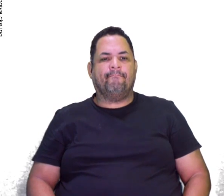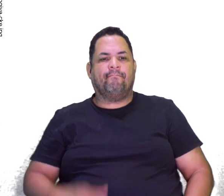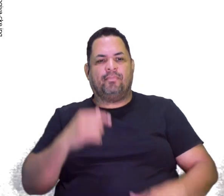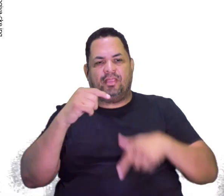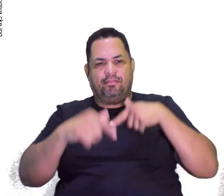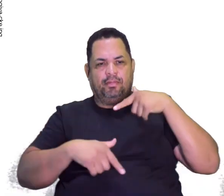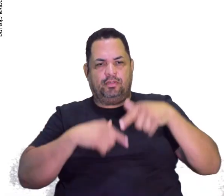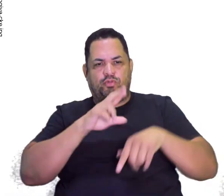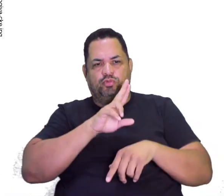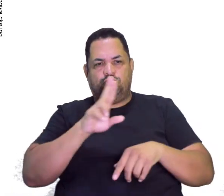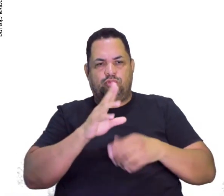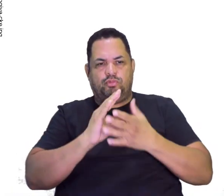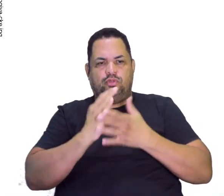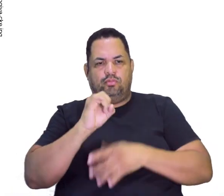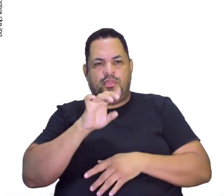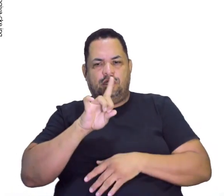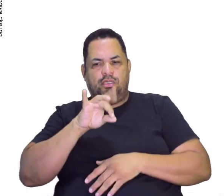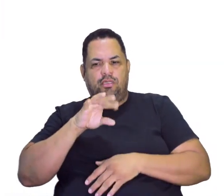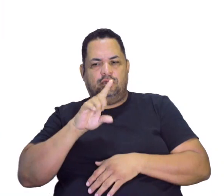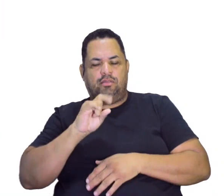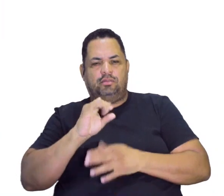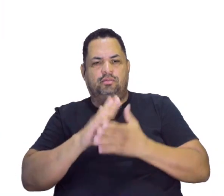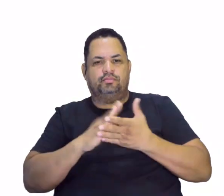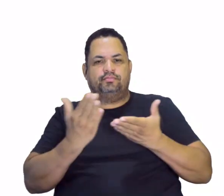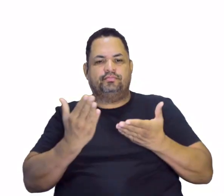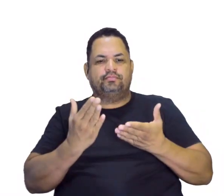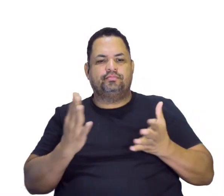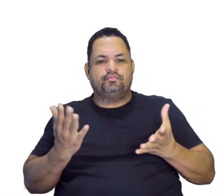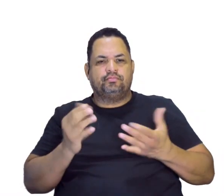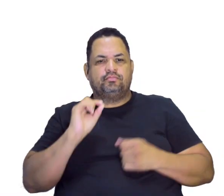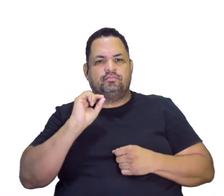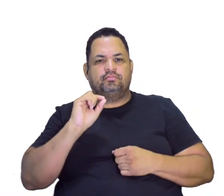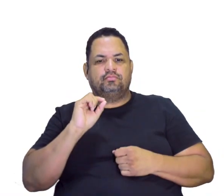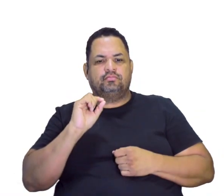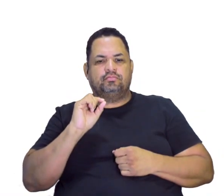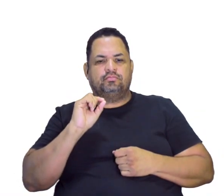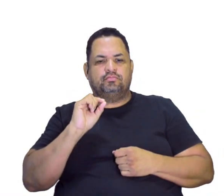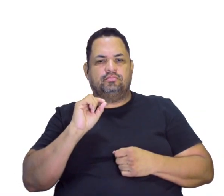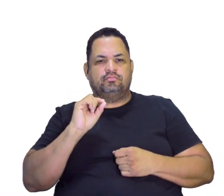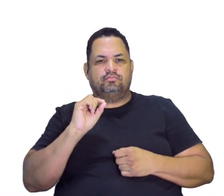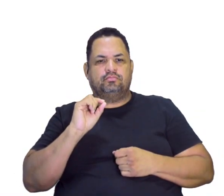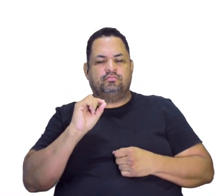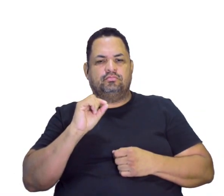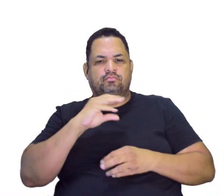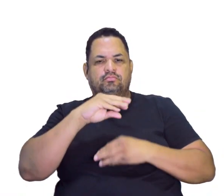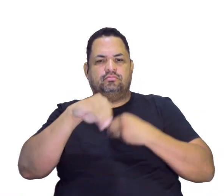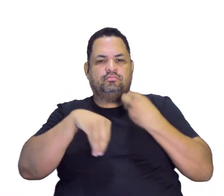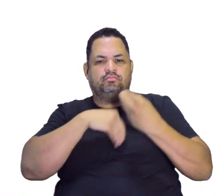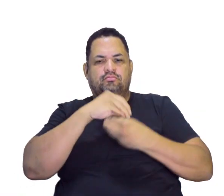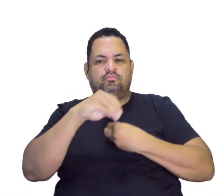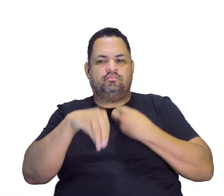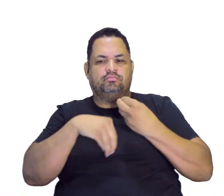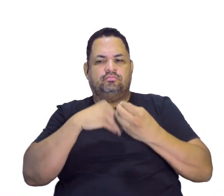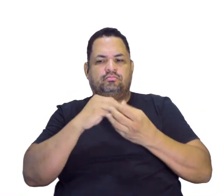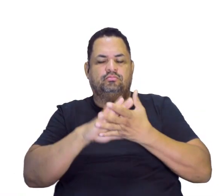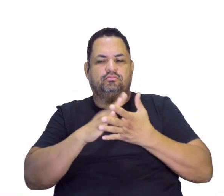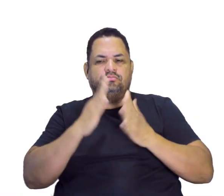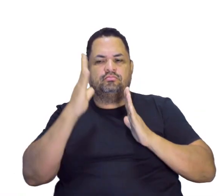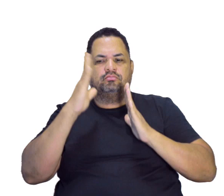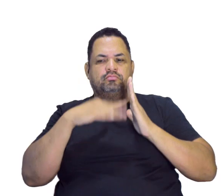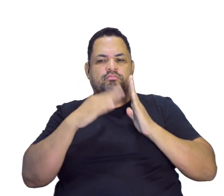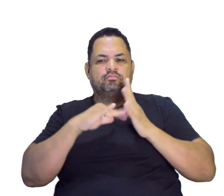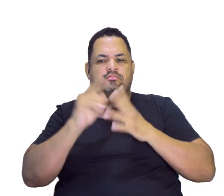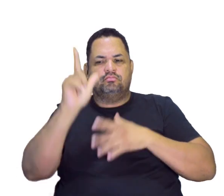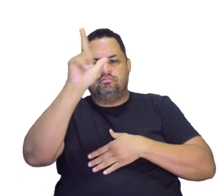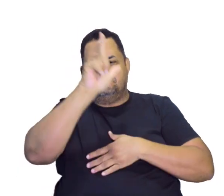Operários da Tacila do Amaral e aqui vamos ver e a mistura da de artes plásticas e